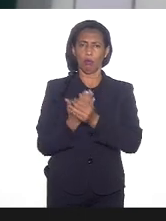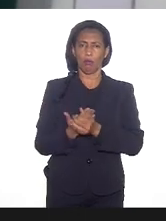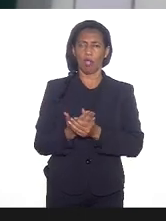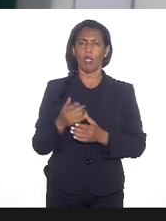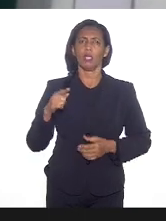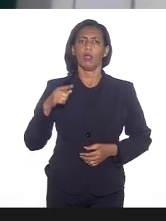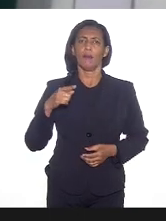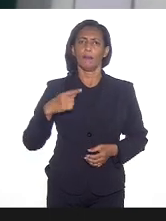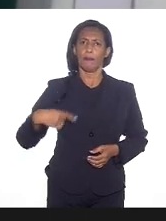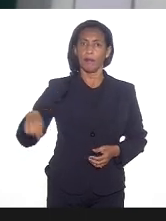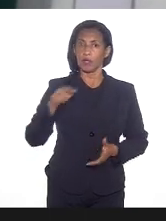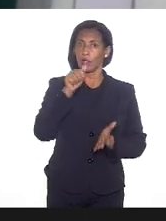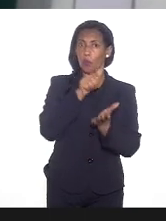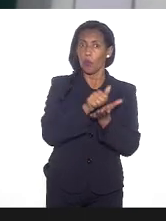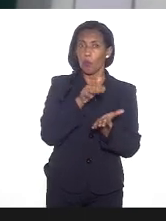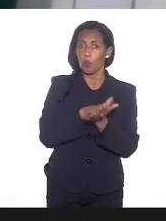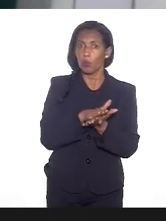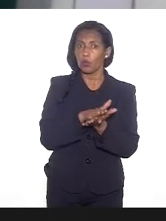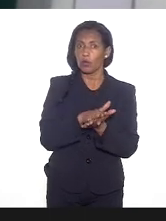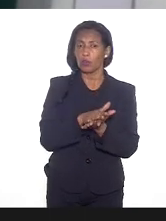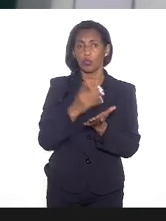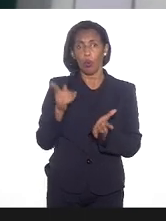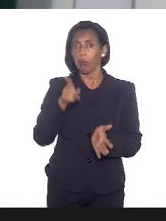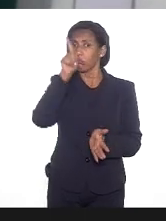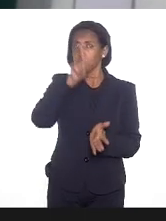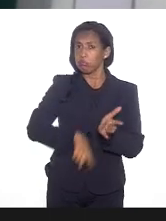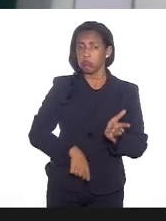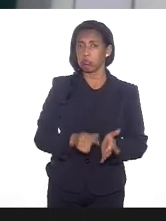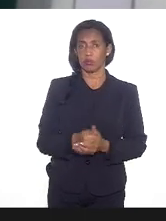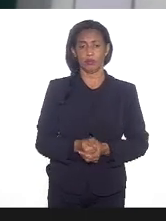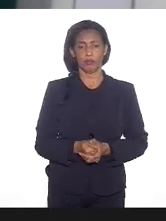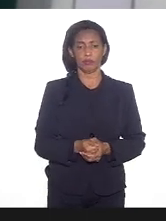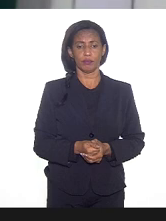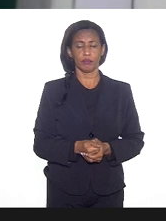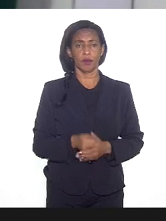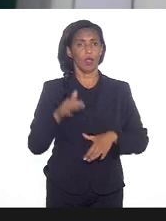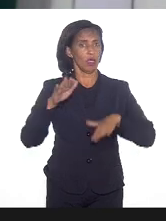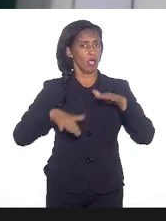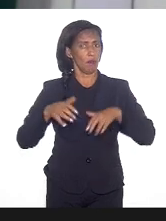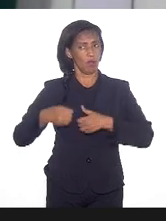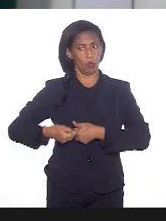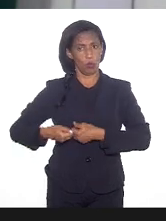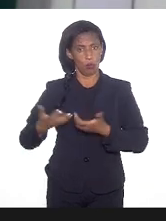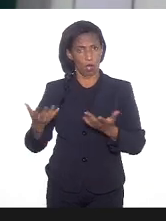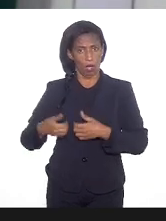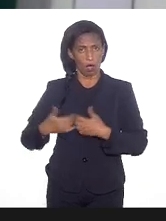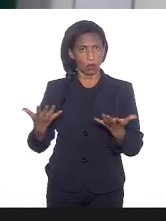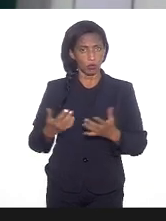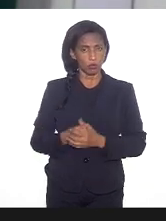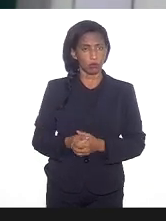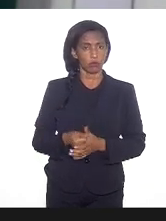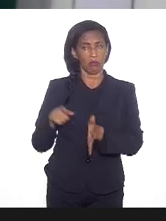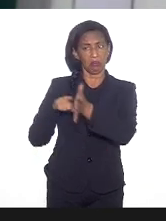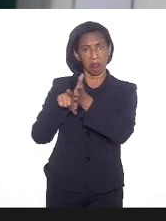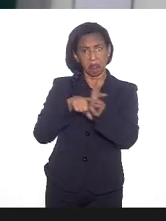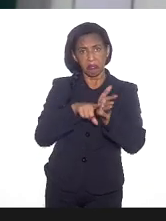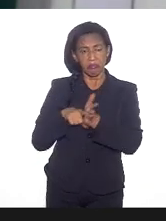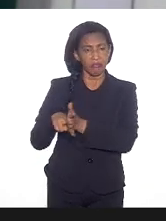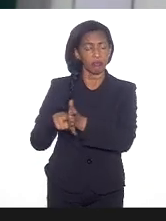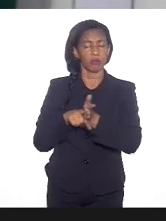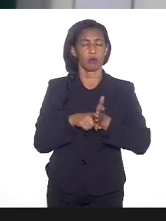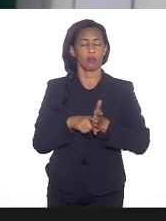sejam aplicadas multas ou até débitos, dependendo do caso, dependendo das investigações feitas,